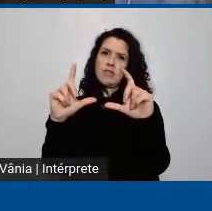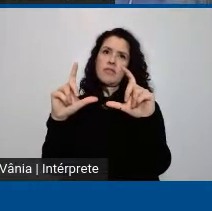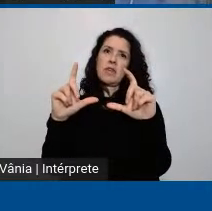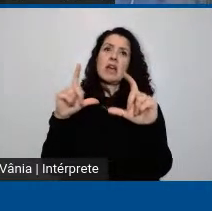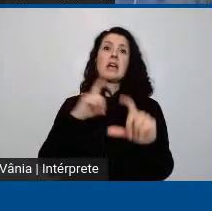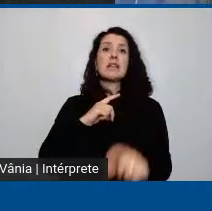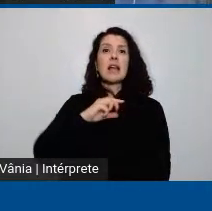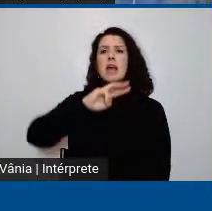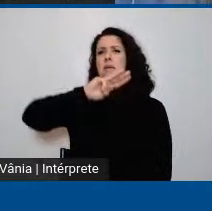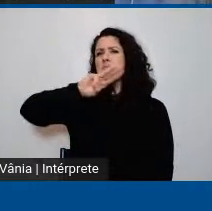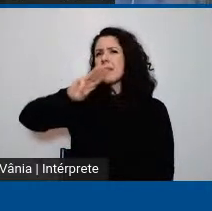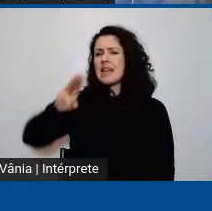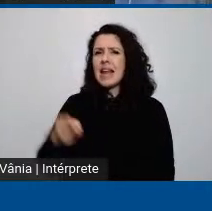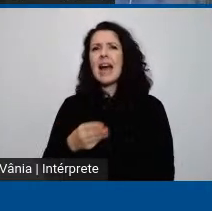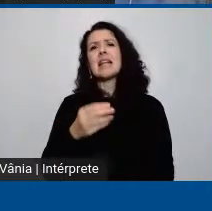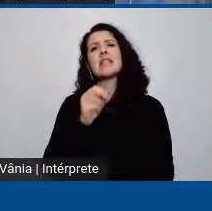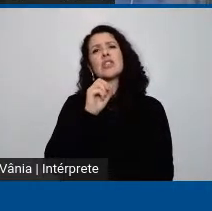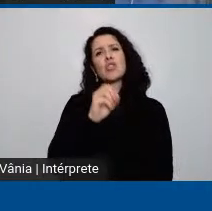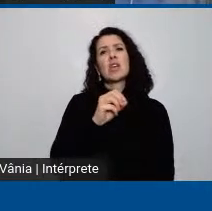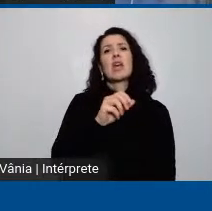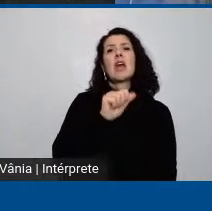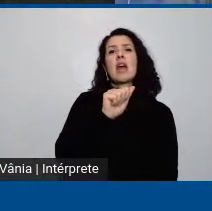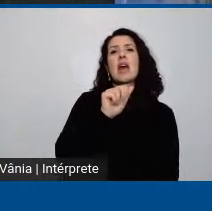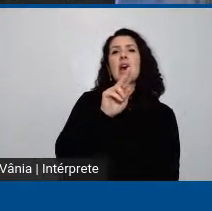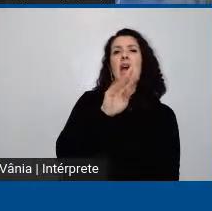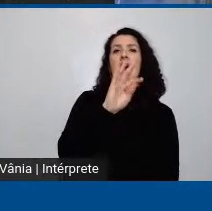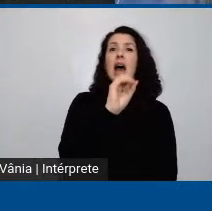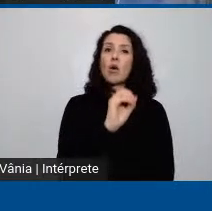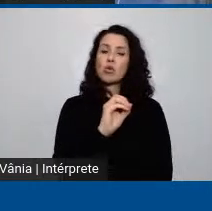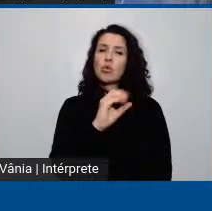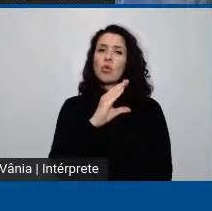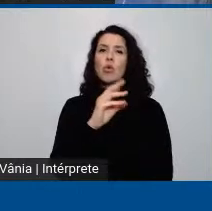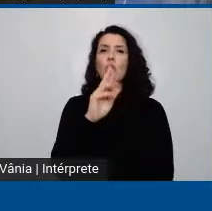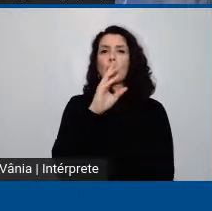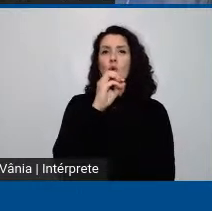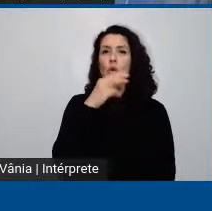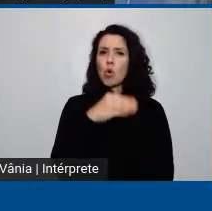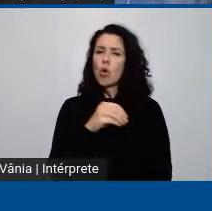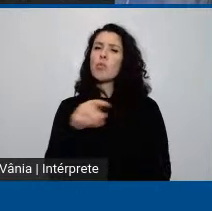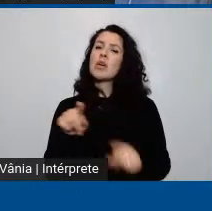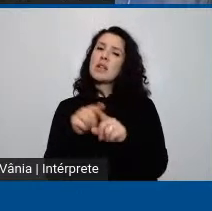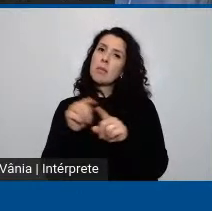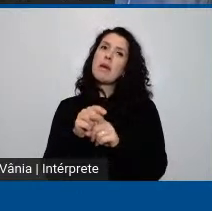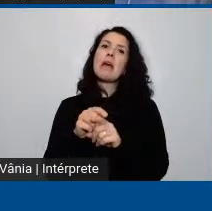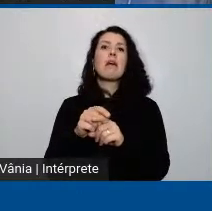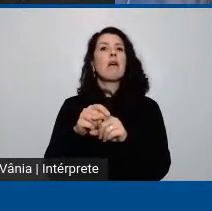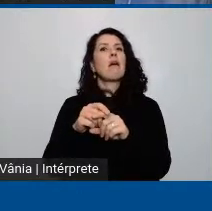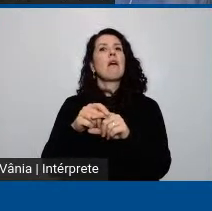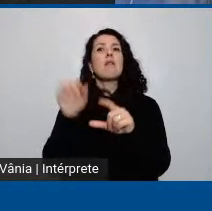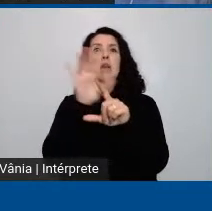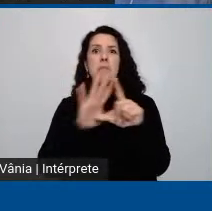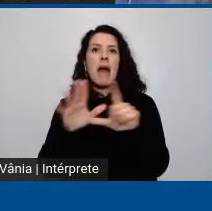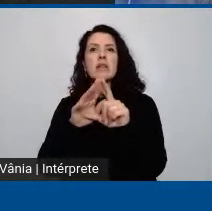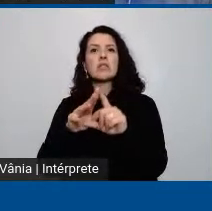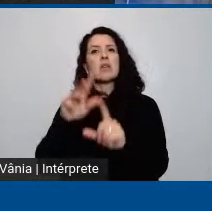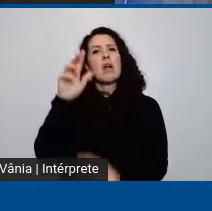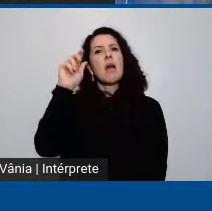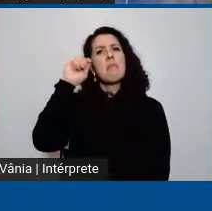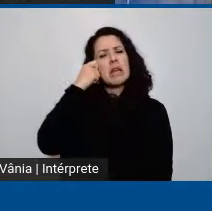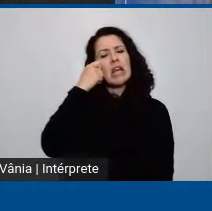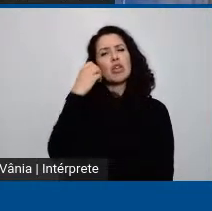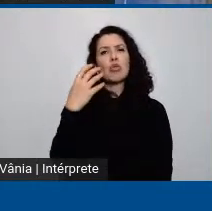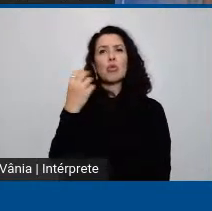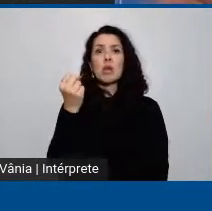de autocromos, estereoscopias em preto e branco, né, que, na verdade, formam os conjuntos que se